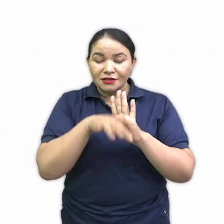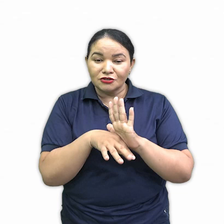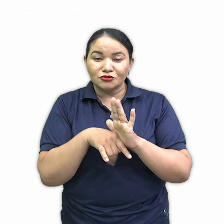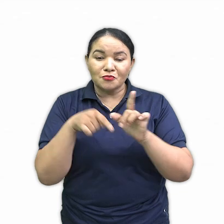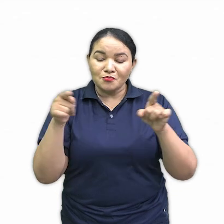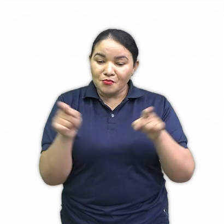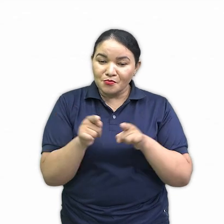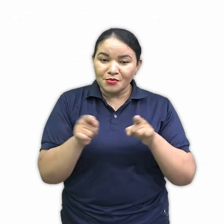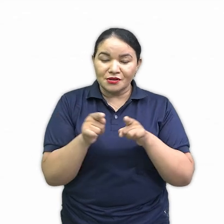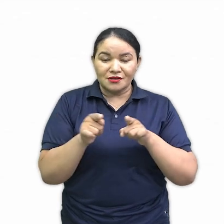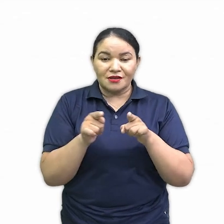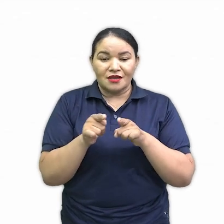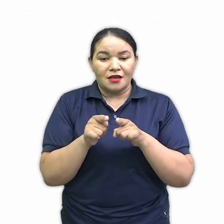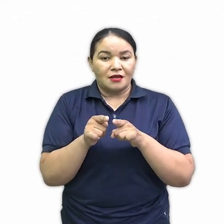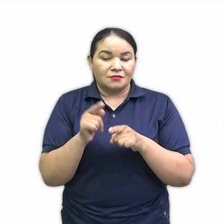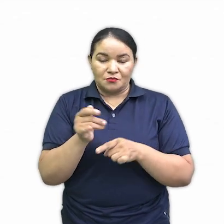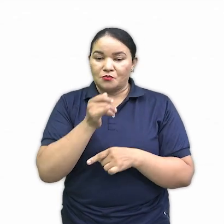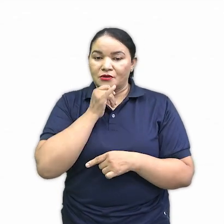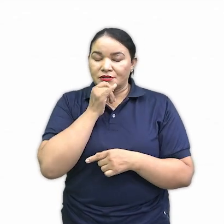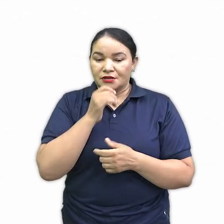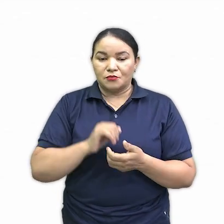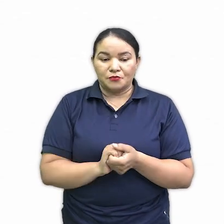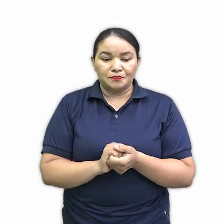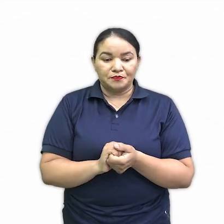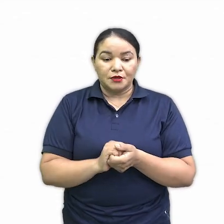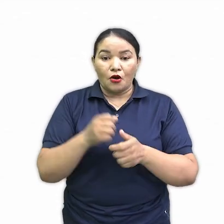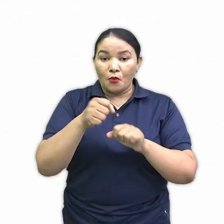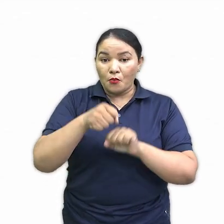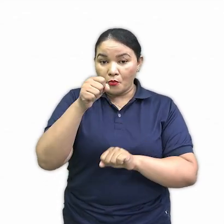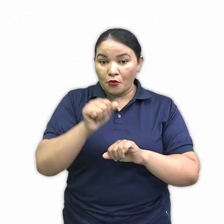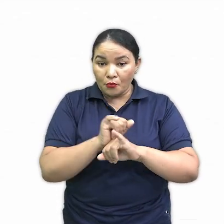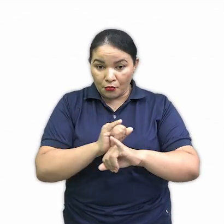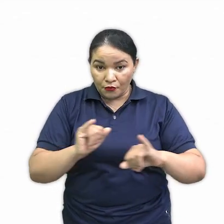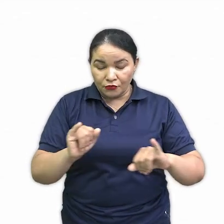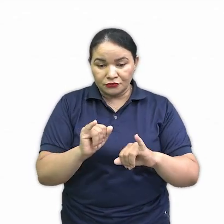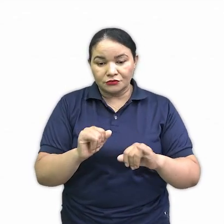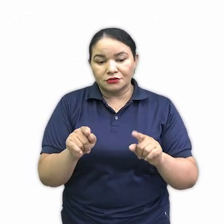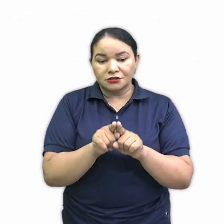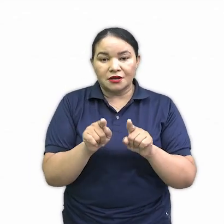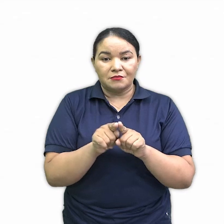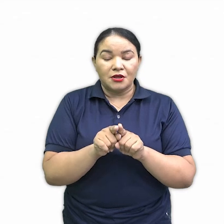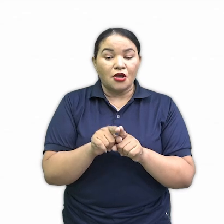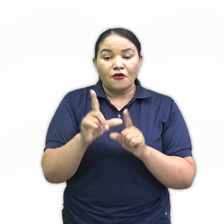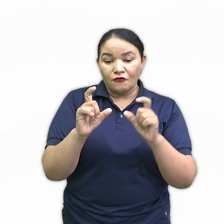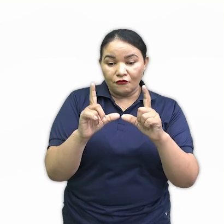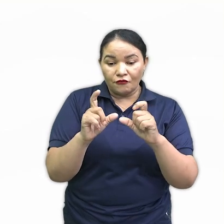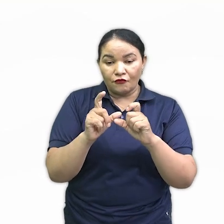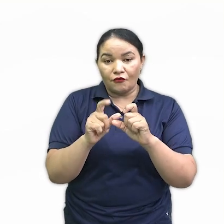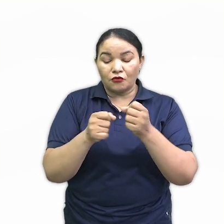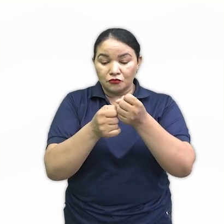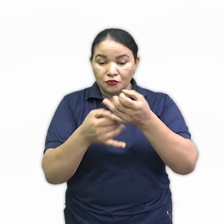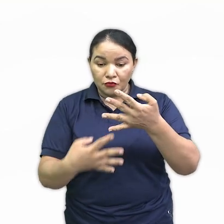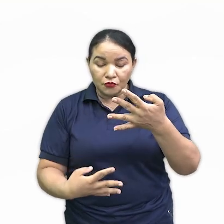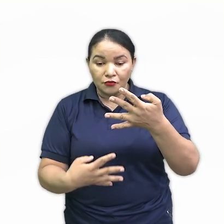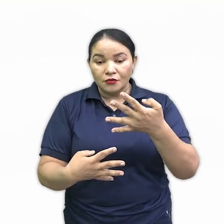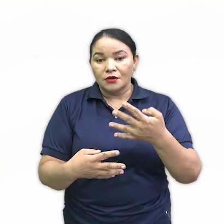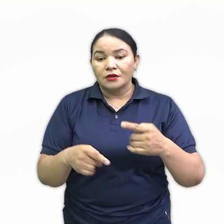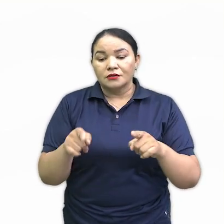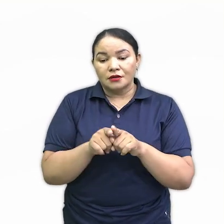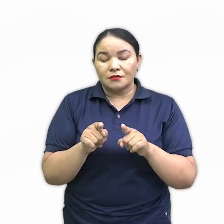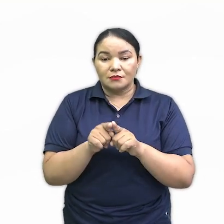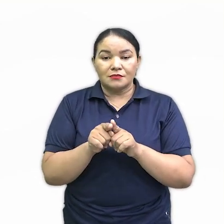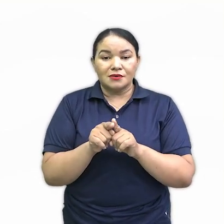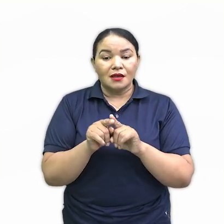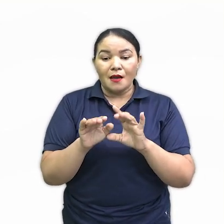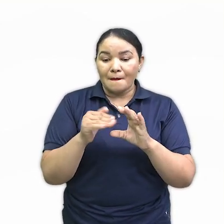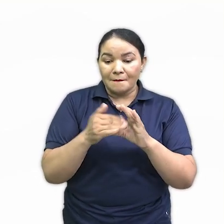exemplo, um post na internet, um comentário numa foto, as